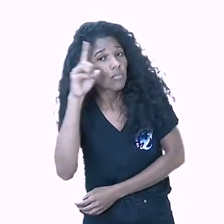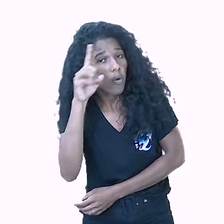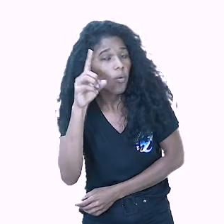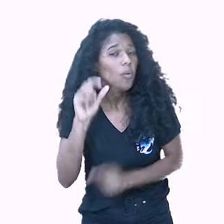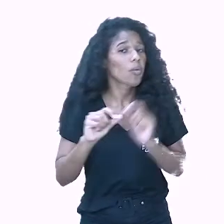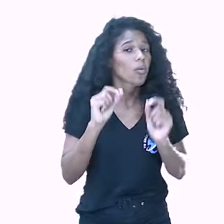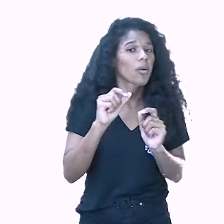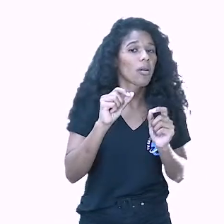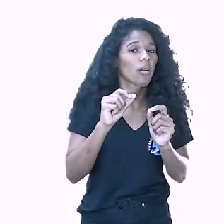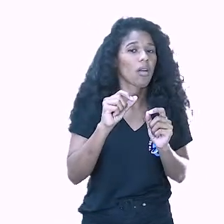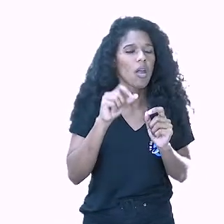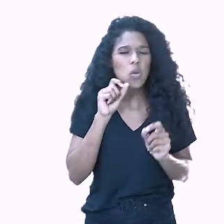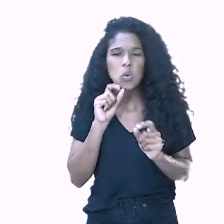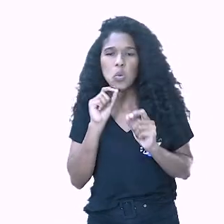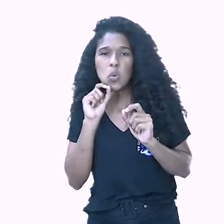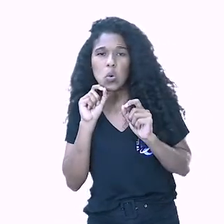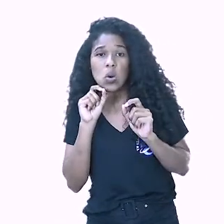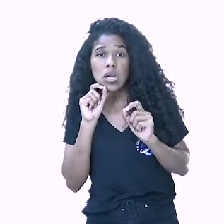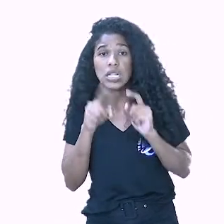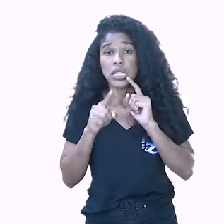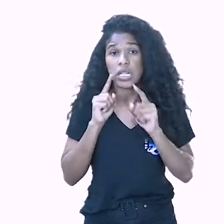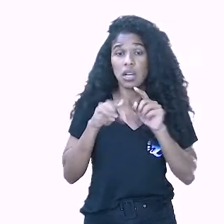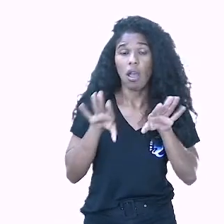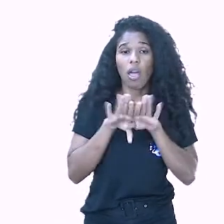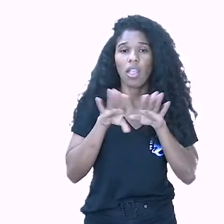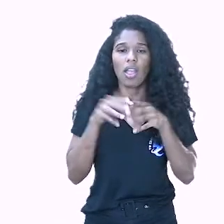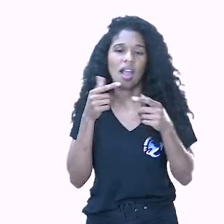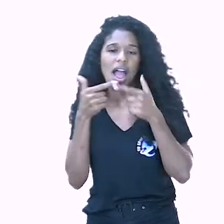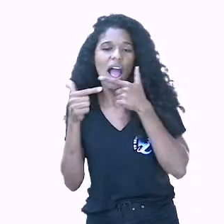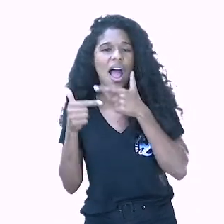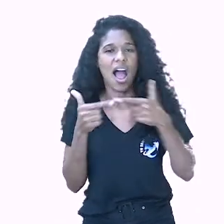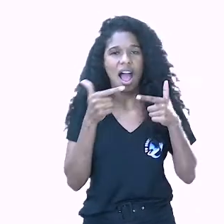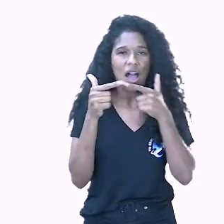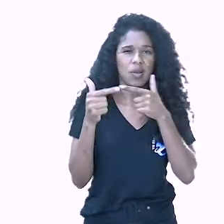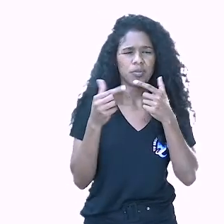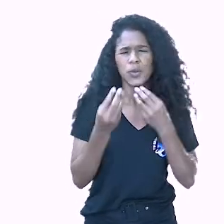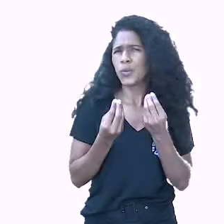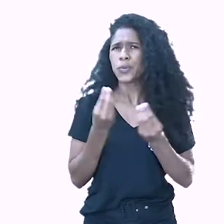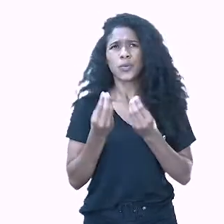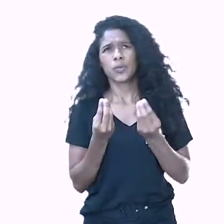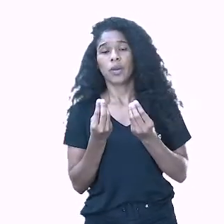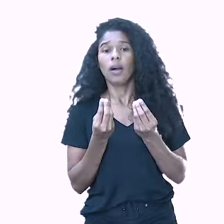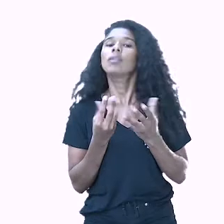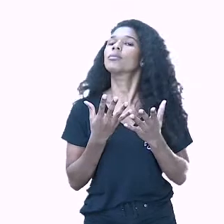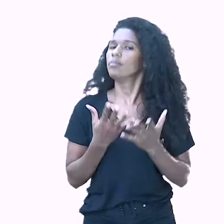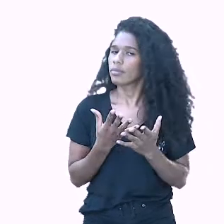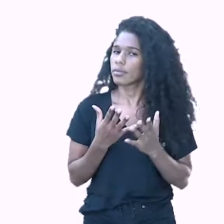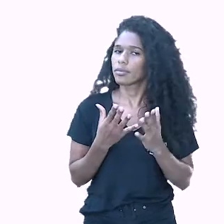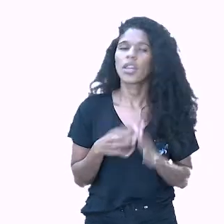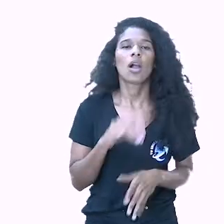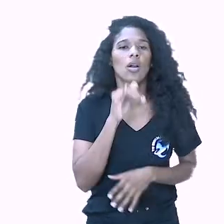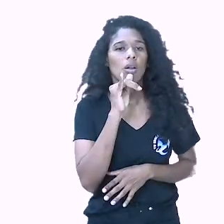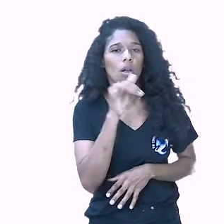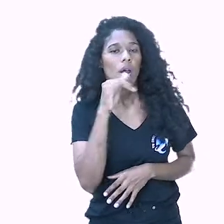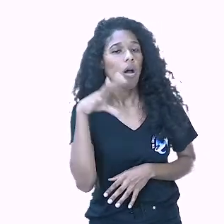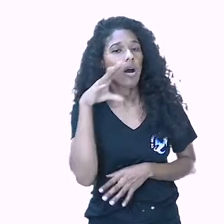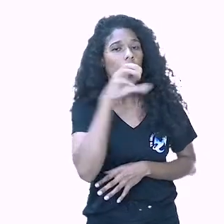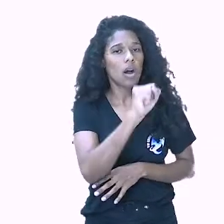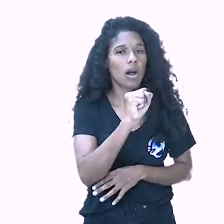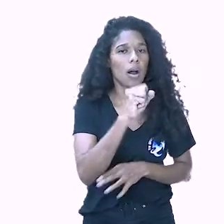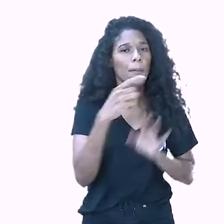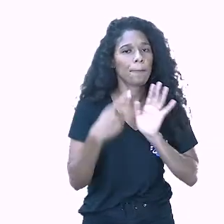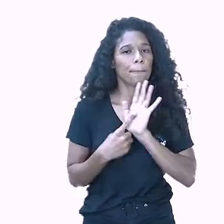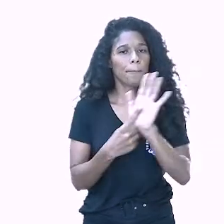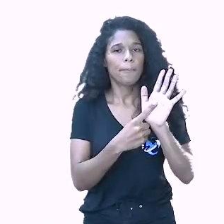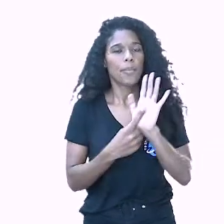assim, professora? A crônica, ela retrata um acontecimento bem simples do